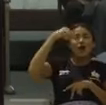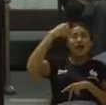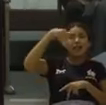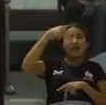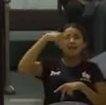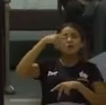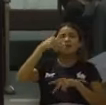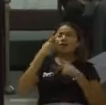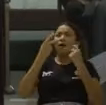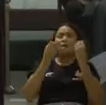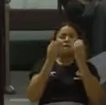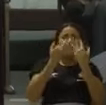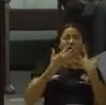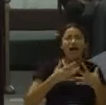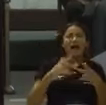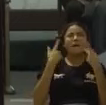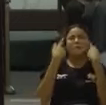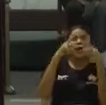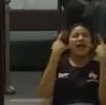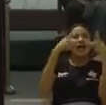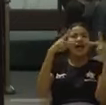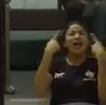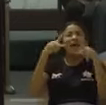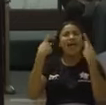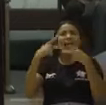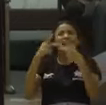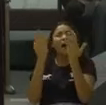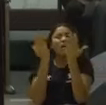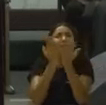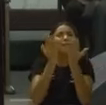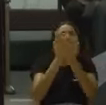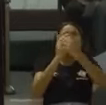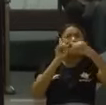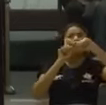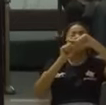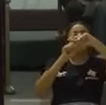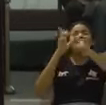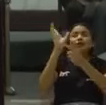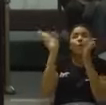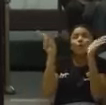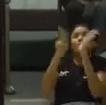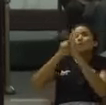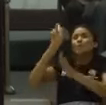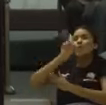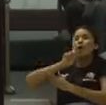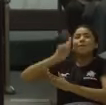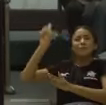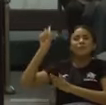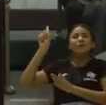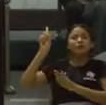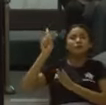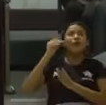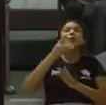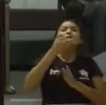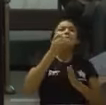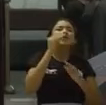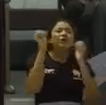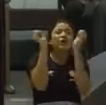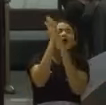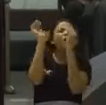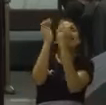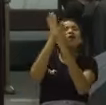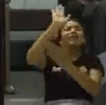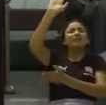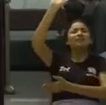Bíblia para você, só liberando a palavra de Deus, sem pedir para você dar glória a Deus, levantar as